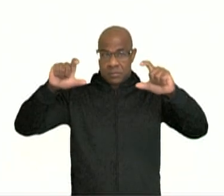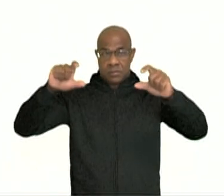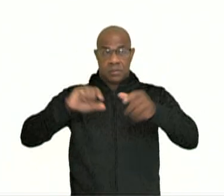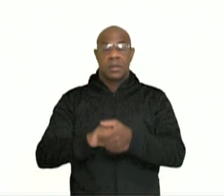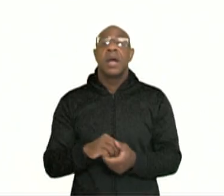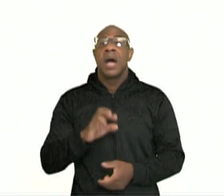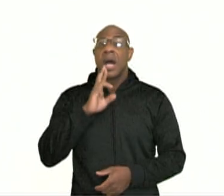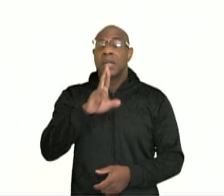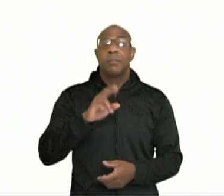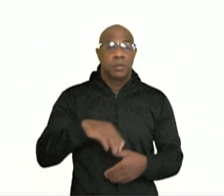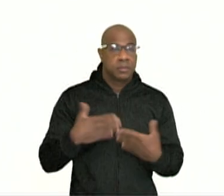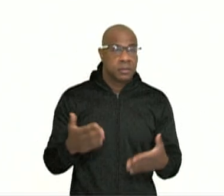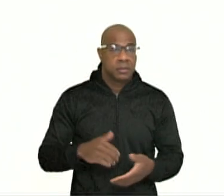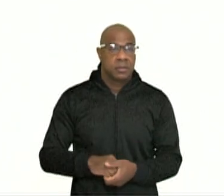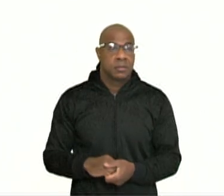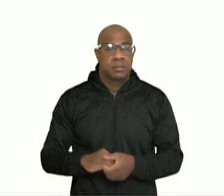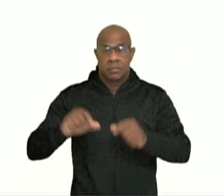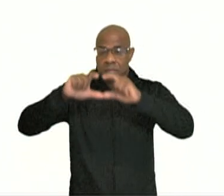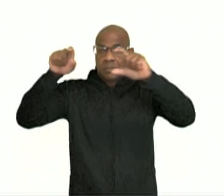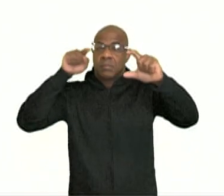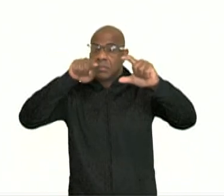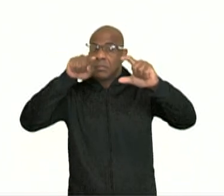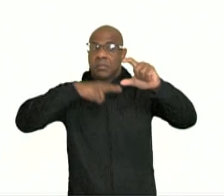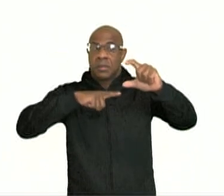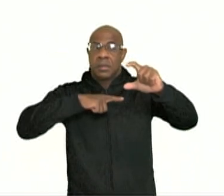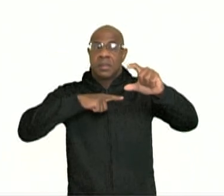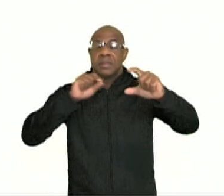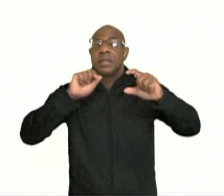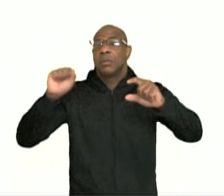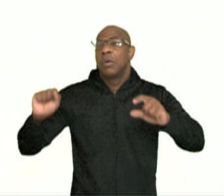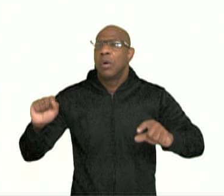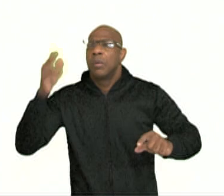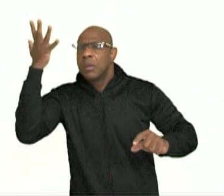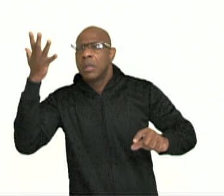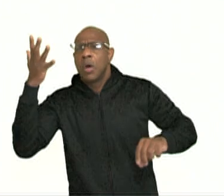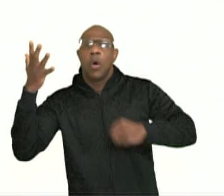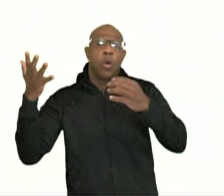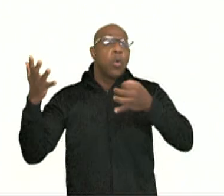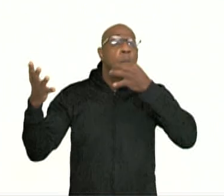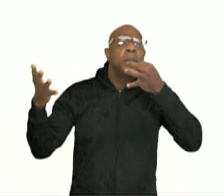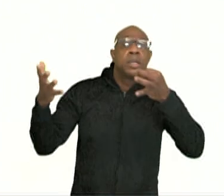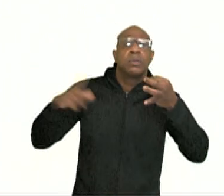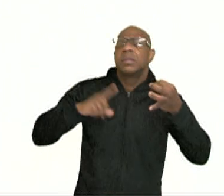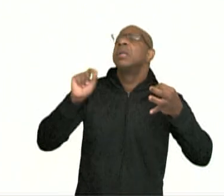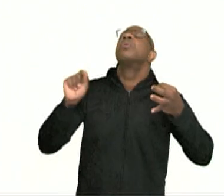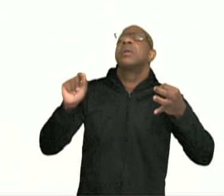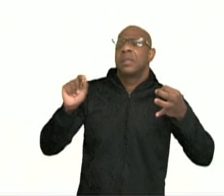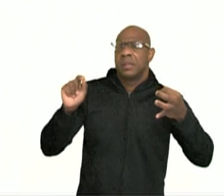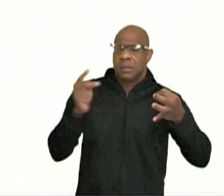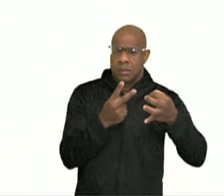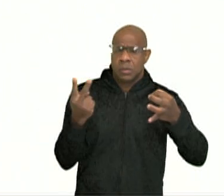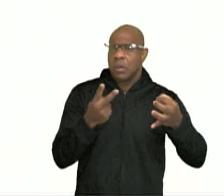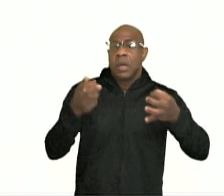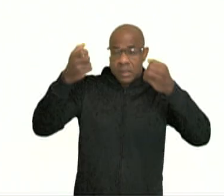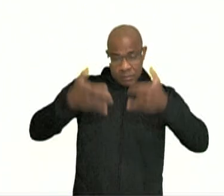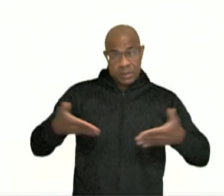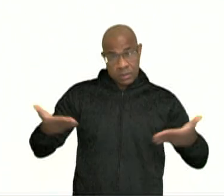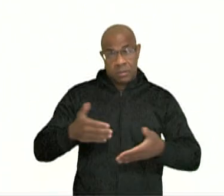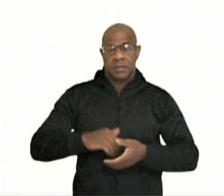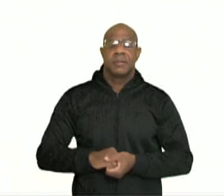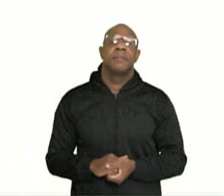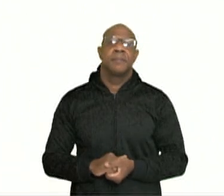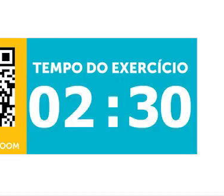e responda. No trecho acima, temos um fato ou uma opinião? Explique. Já voltamos.